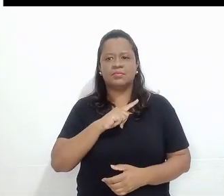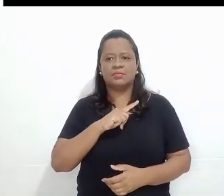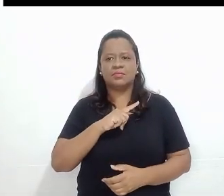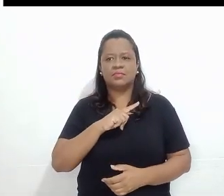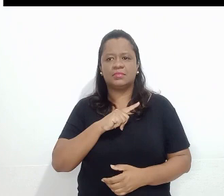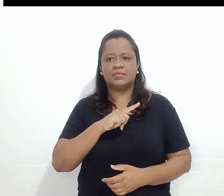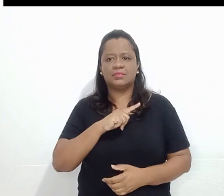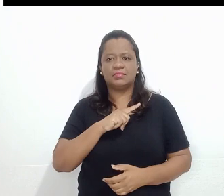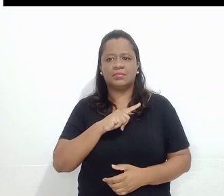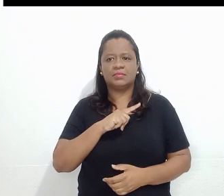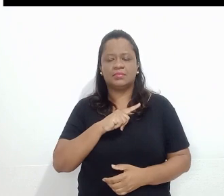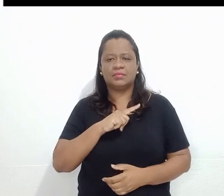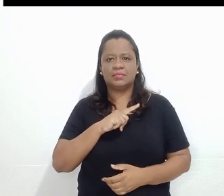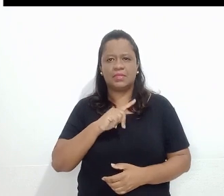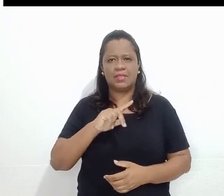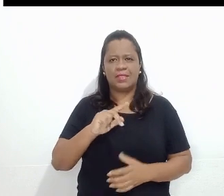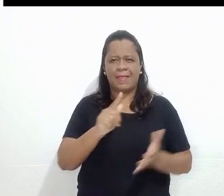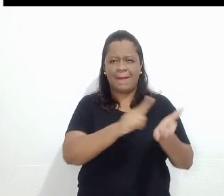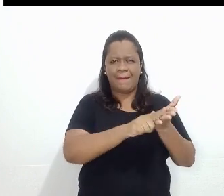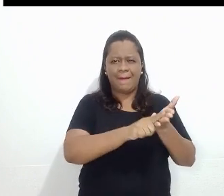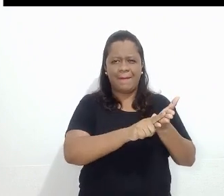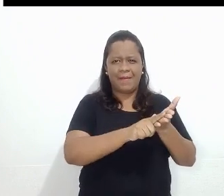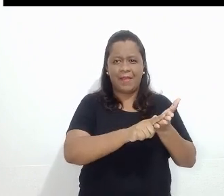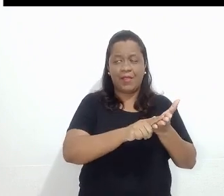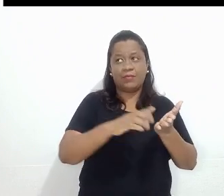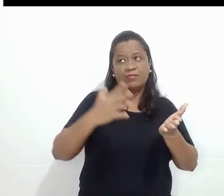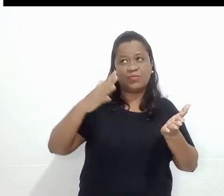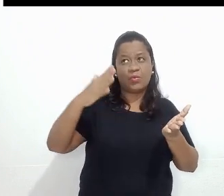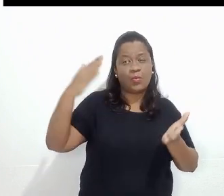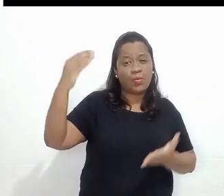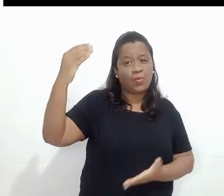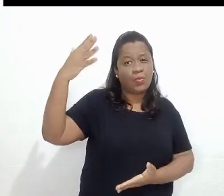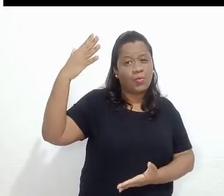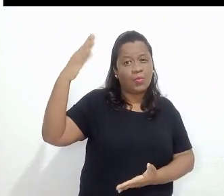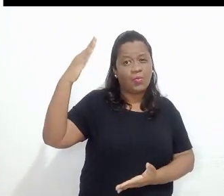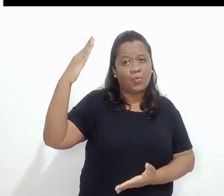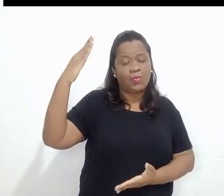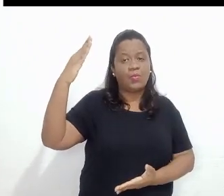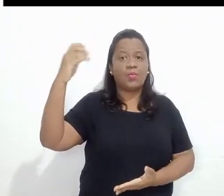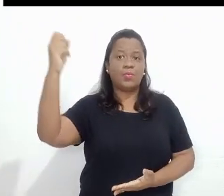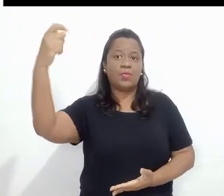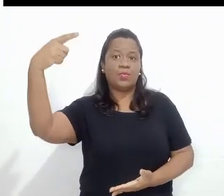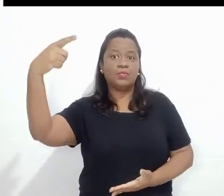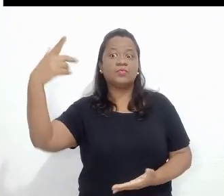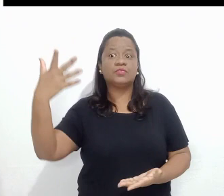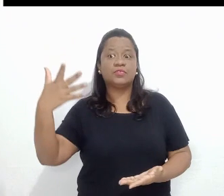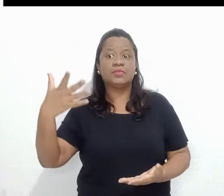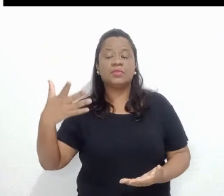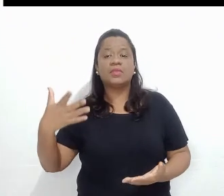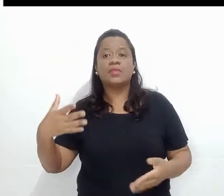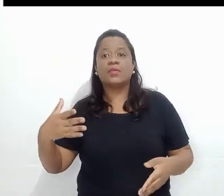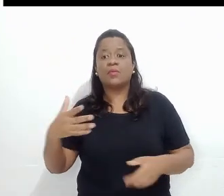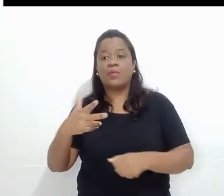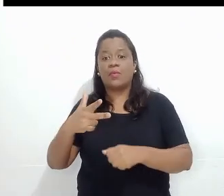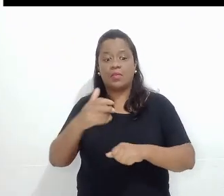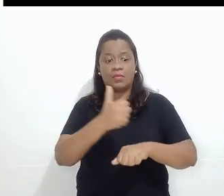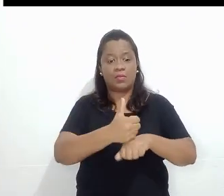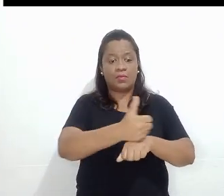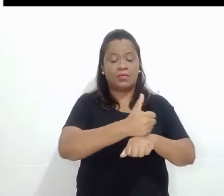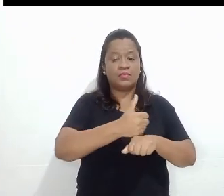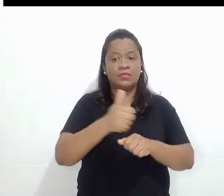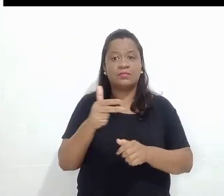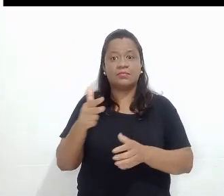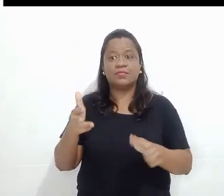para bater em relação à luz, para regular a luz, tudo isso. Para quando o operador chegar, ele só apertar